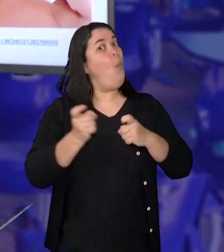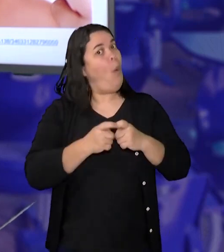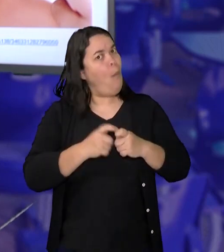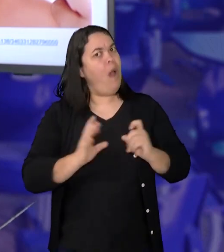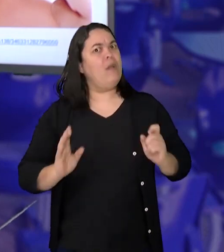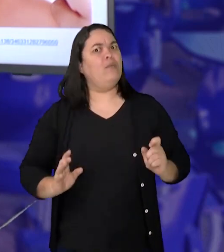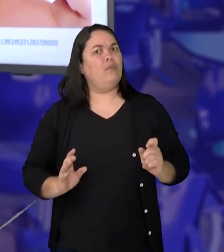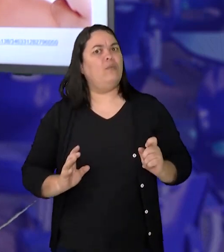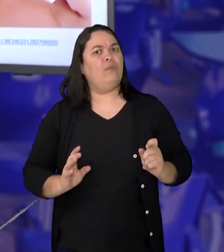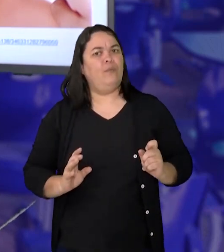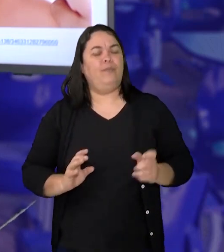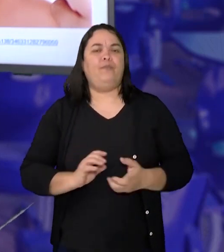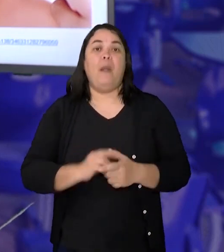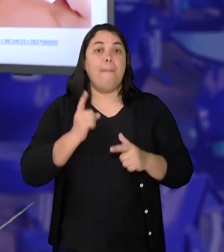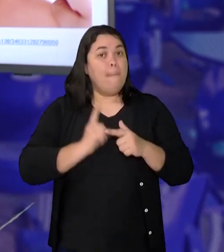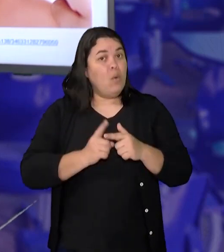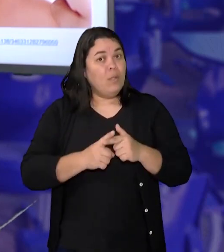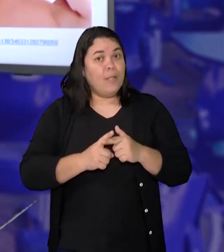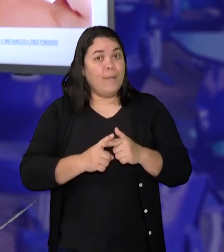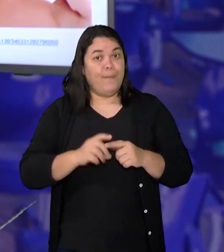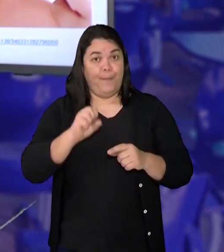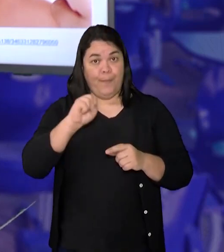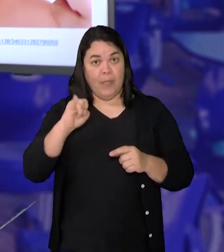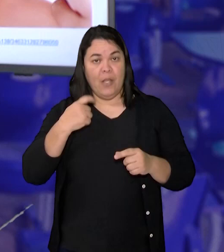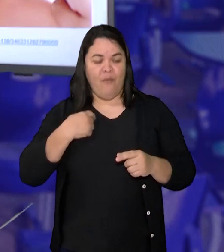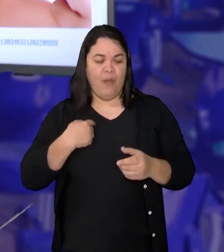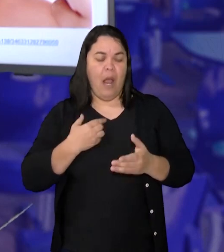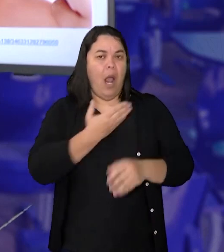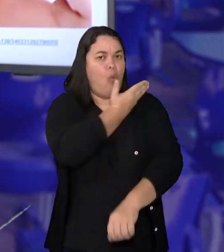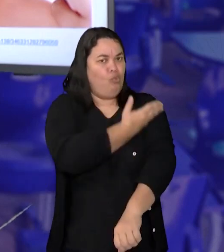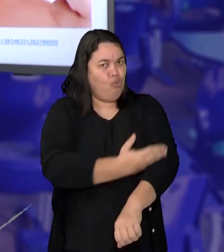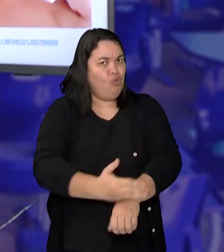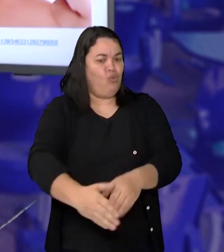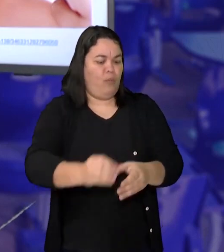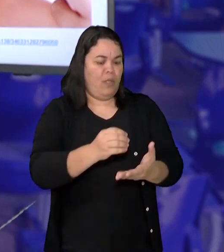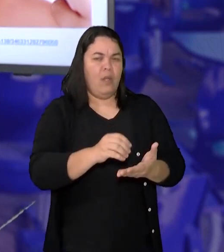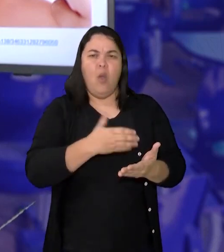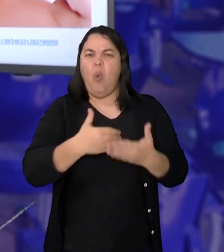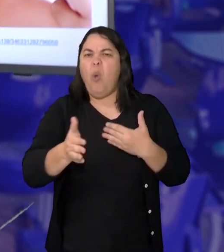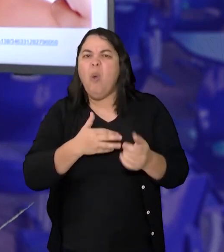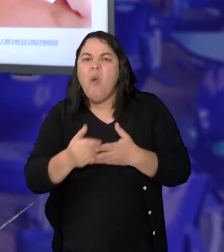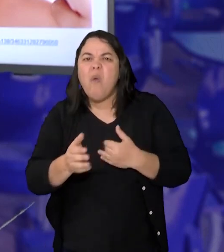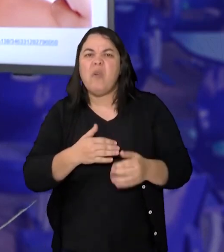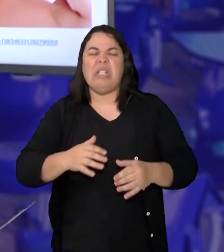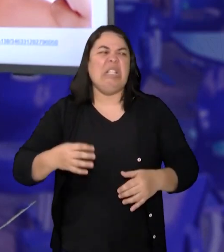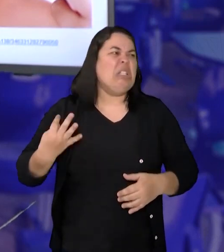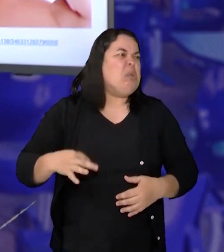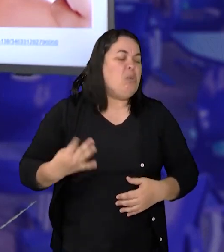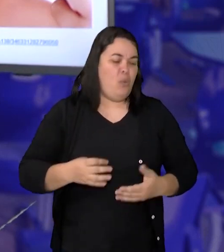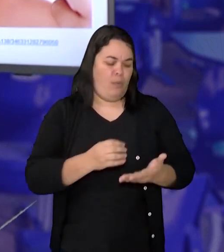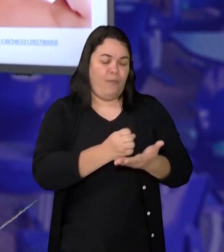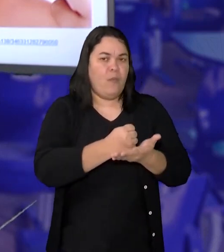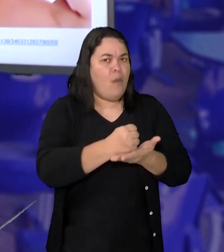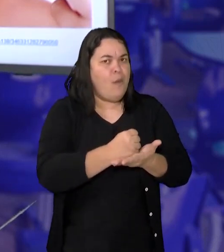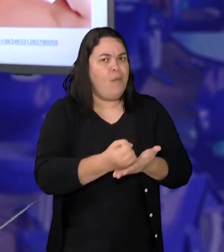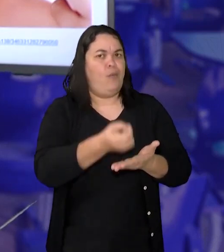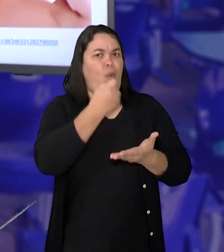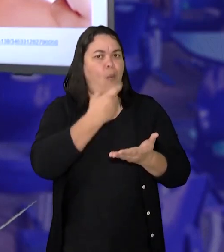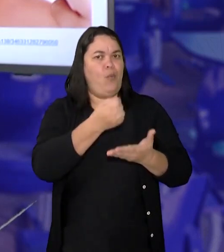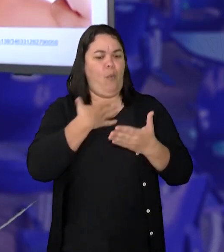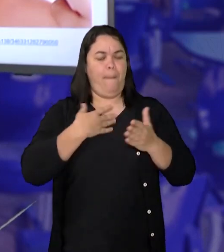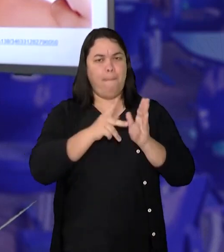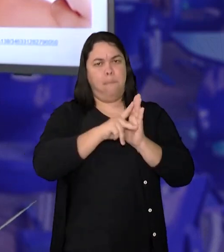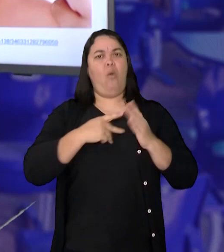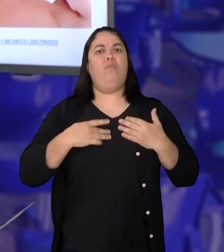vizinho, seu amigo. Por quê? Quando a gente faz isso daqui, quando a gente faz o processo de automedicação, eu nem passei